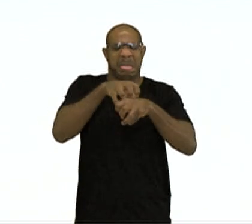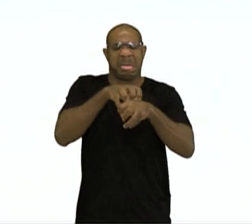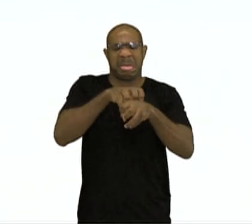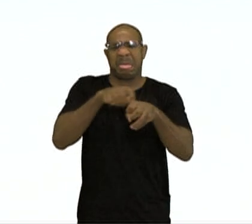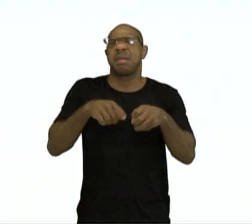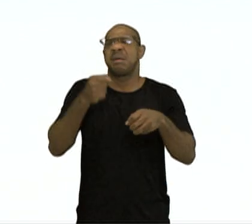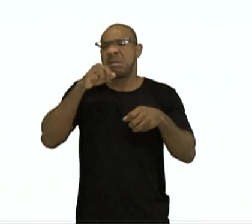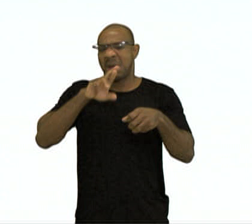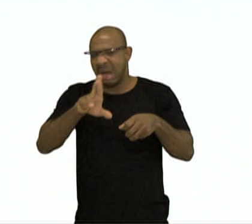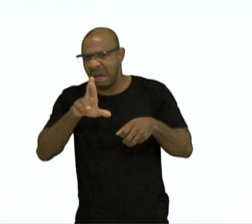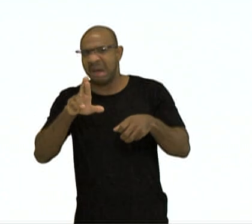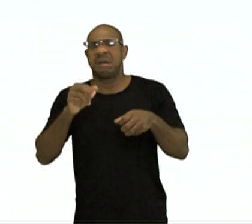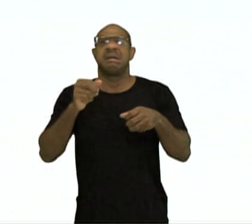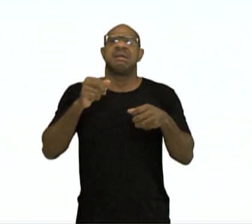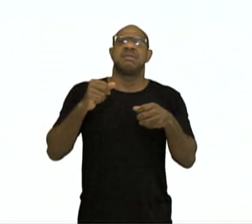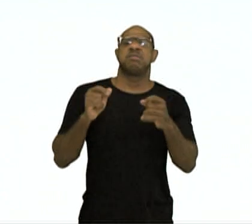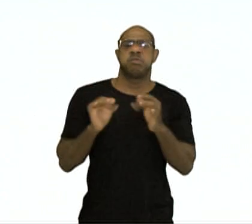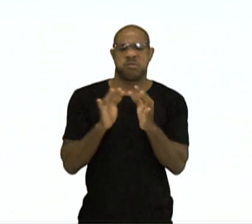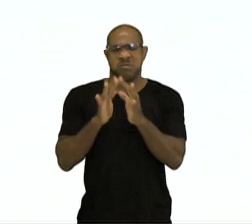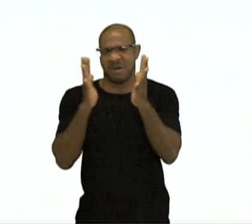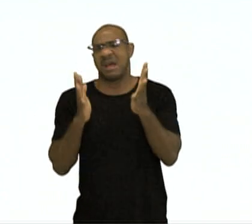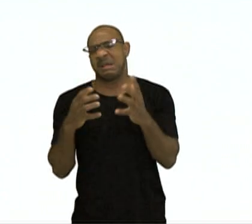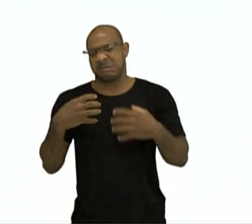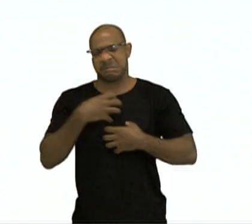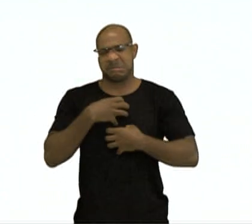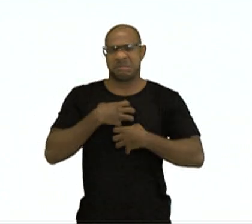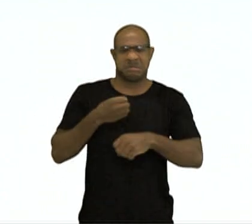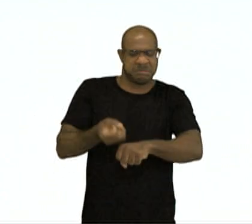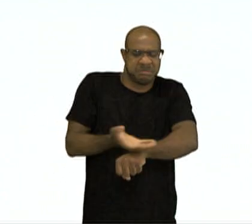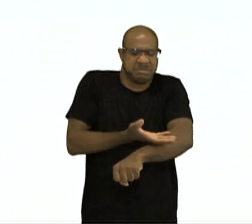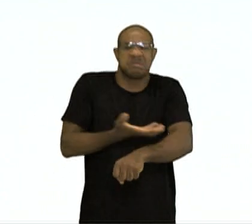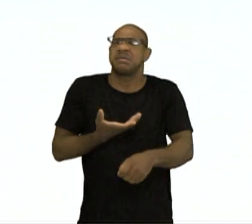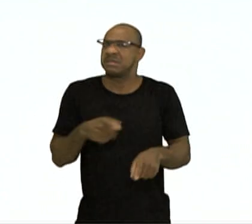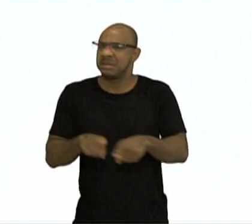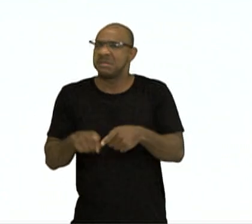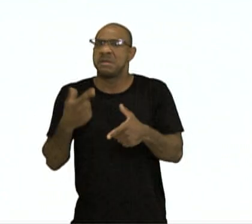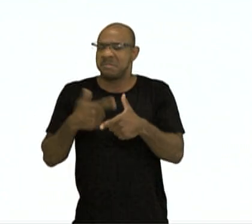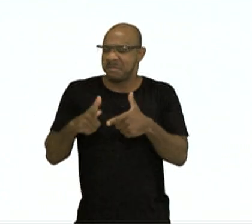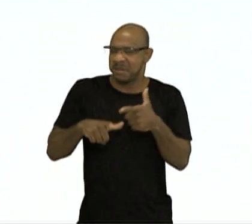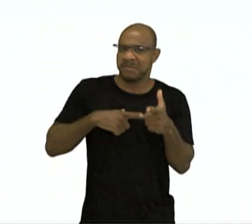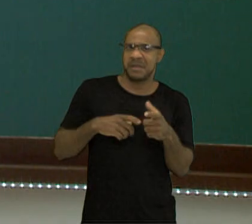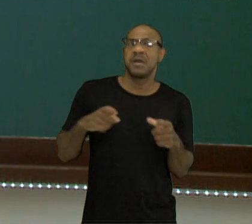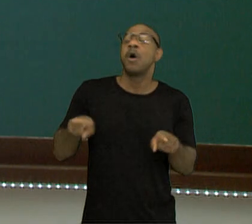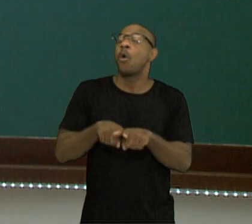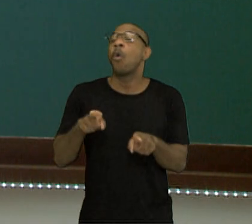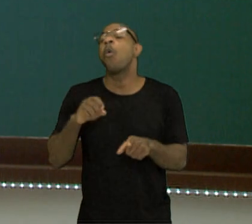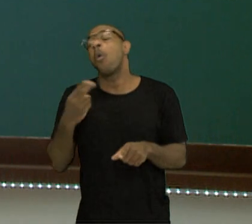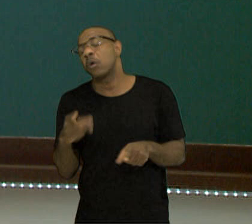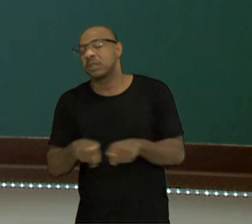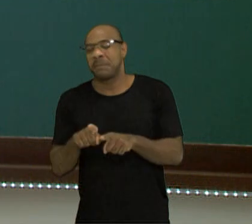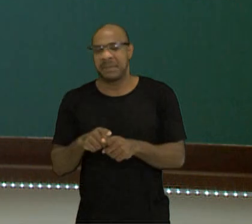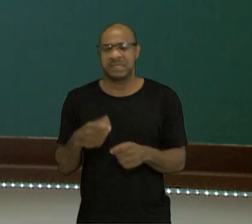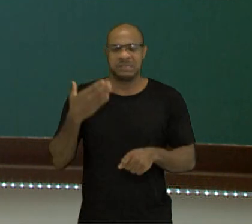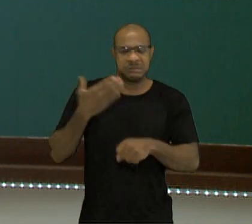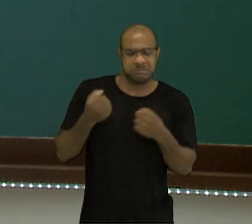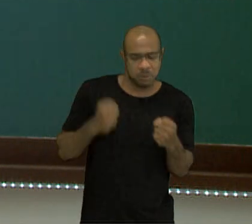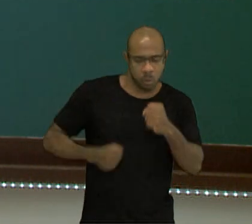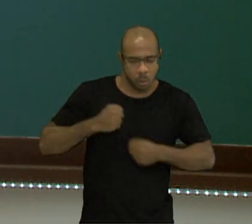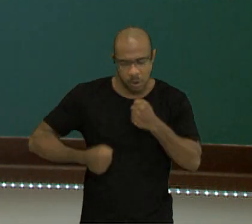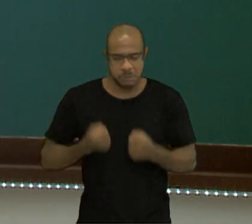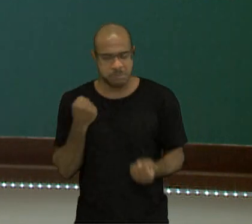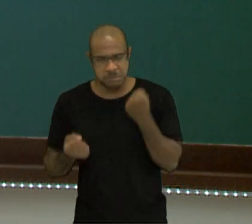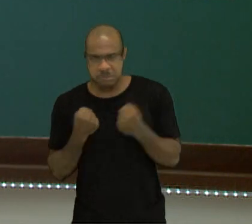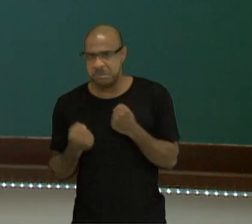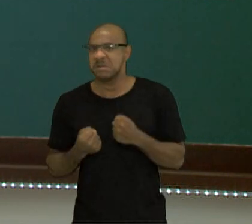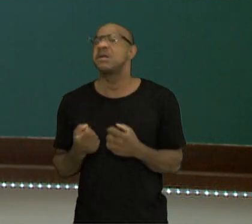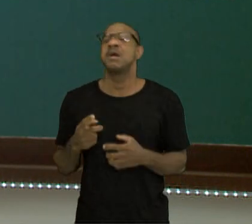até mesmo por fatores emocionais ou então atividades físicas intensas. Então, quem é asmático